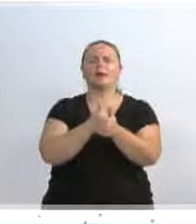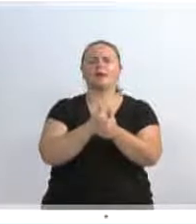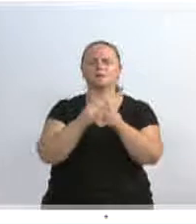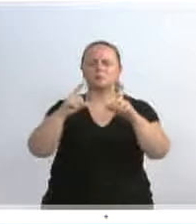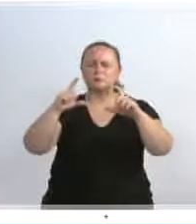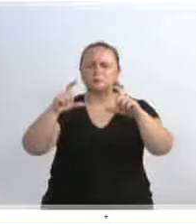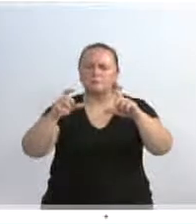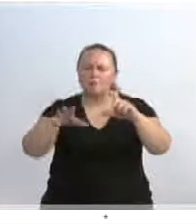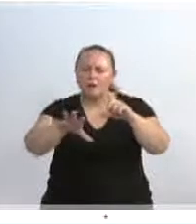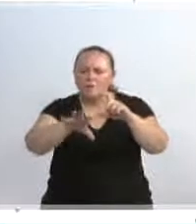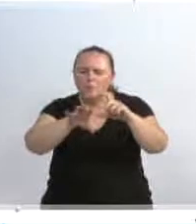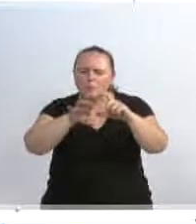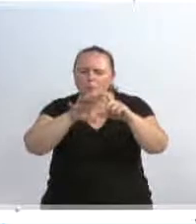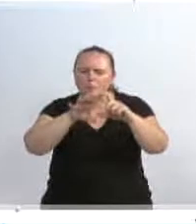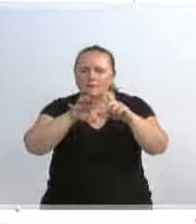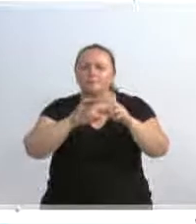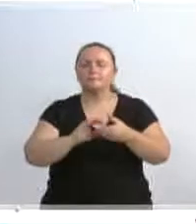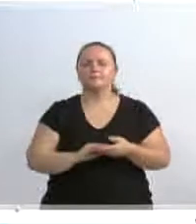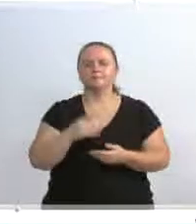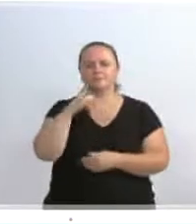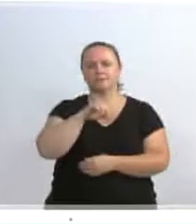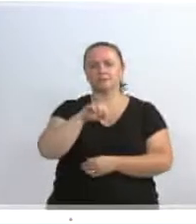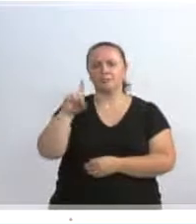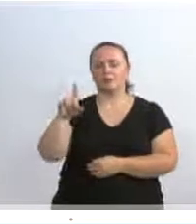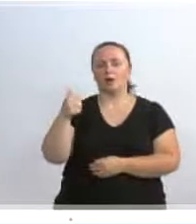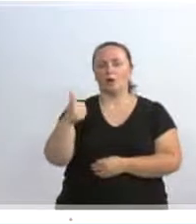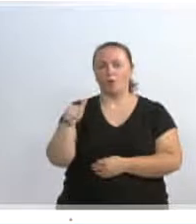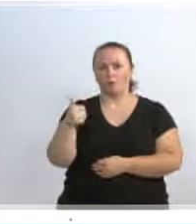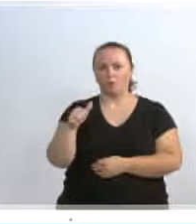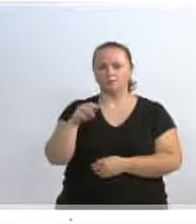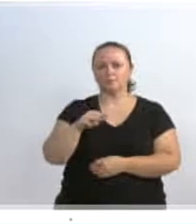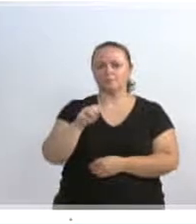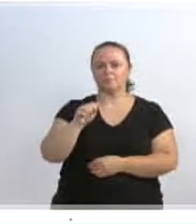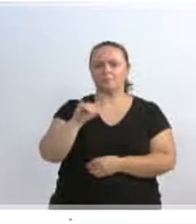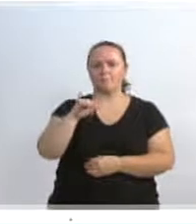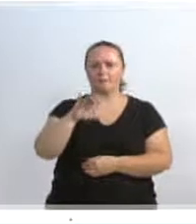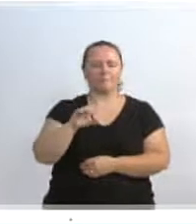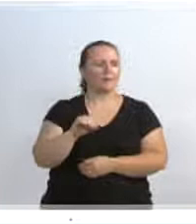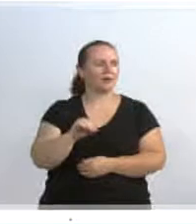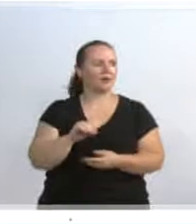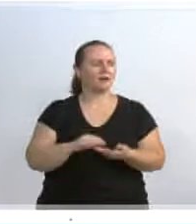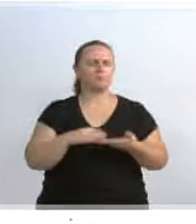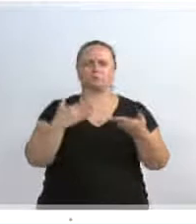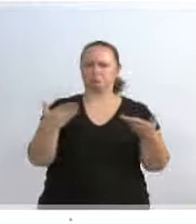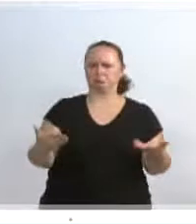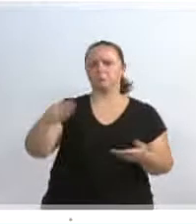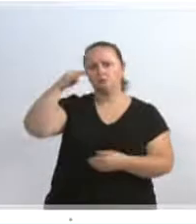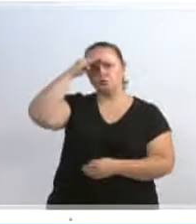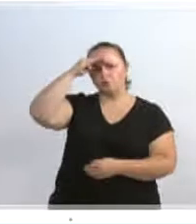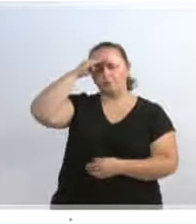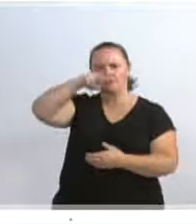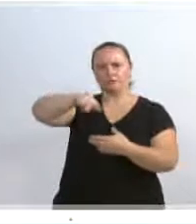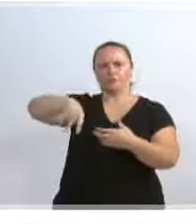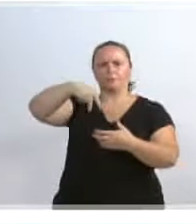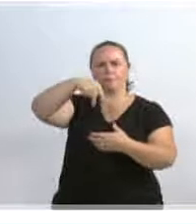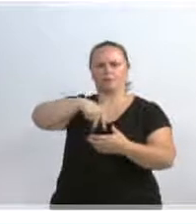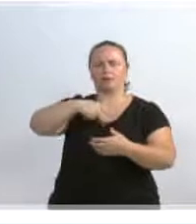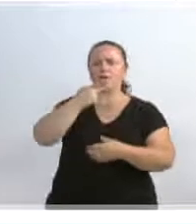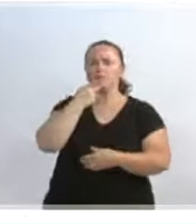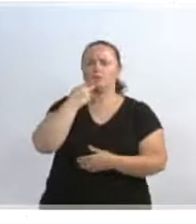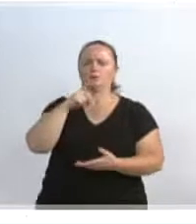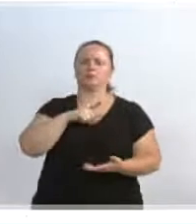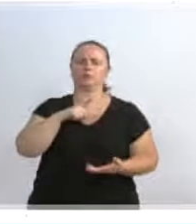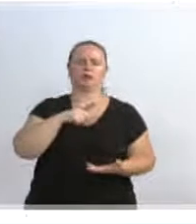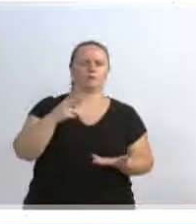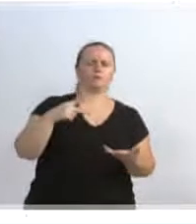chegue naquela votação do dia 11 do 5. Então, olha ali, ó. O vereador Jovino veio na sessão passada aqui e disse que teve vereadores